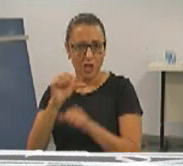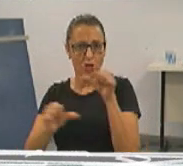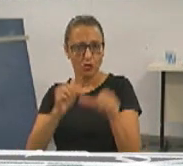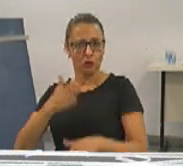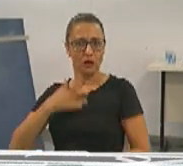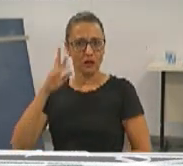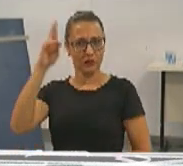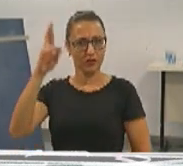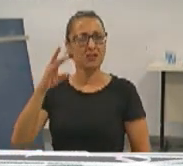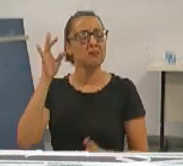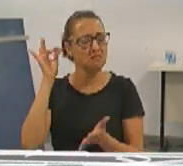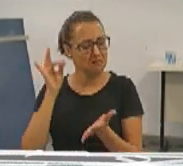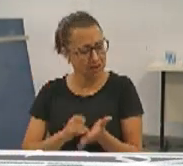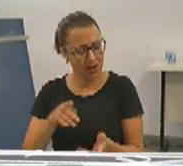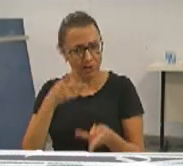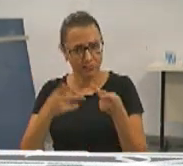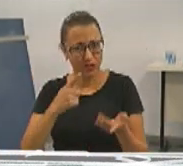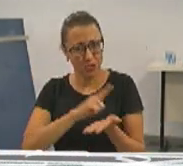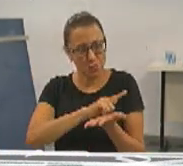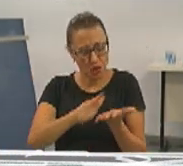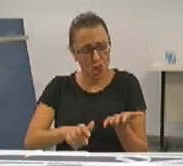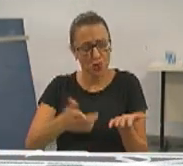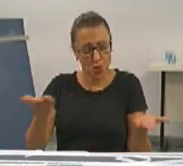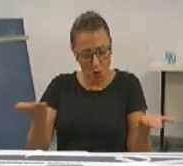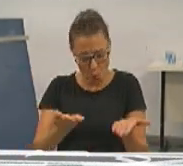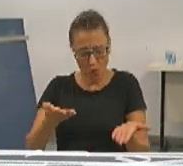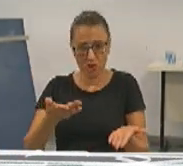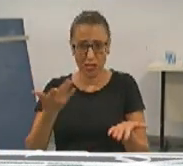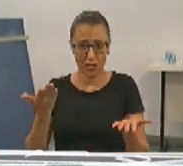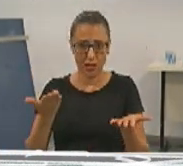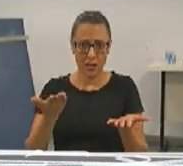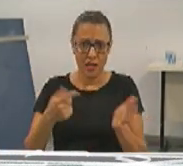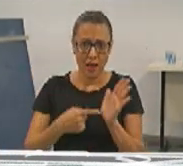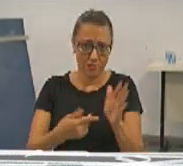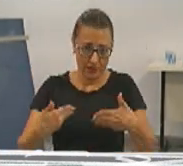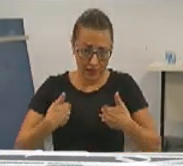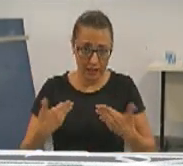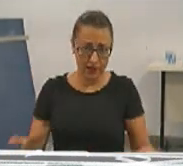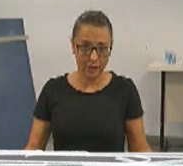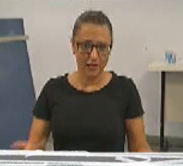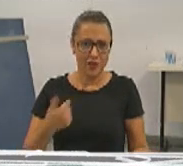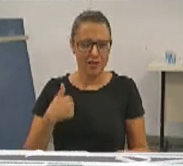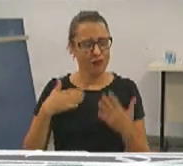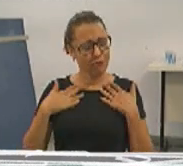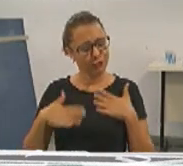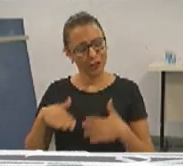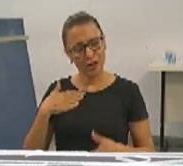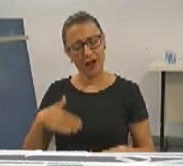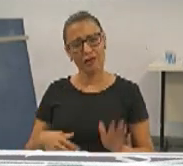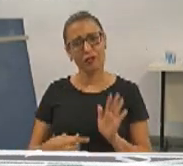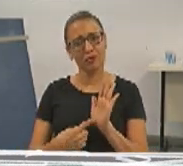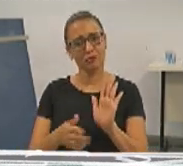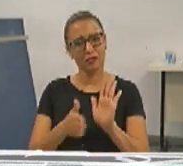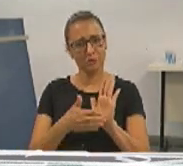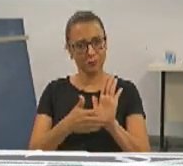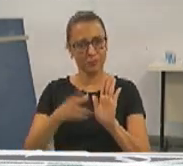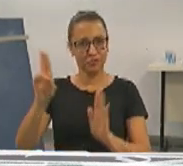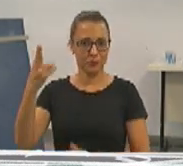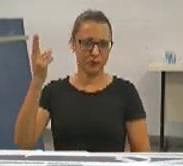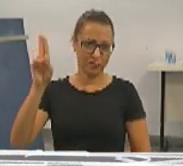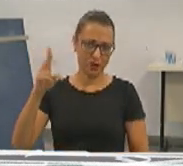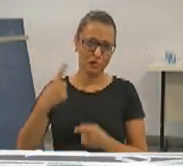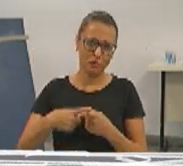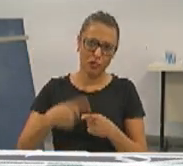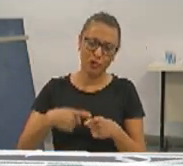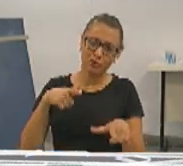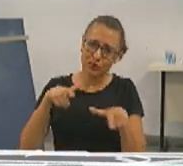genuinamente que aqui me tornei o gestor que eu sou hoje. É com tranquilidade que trago nossas propostas para o HU, pois participei ativamente